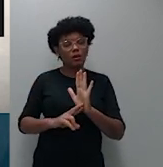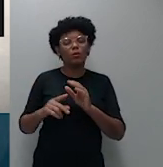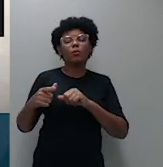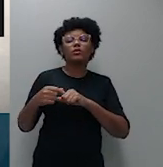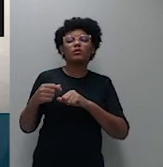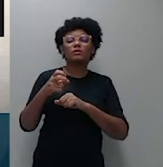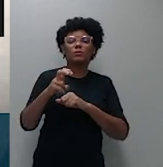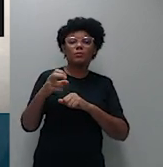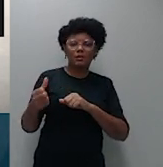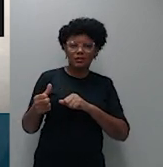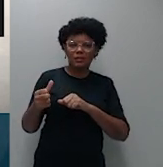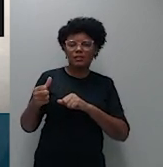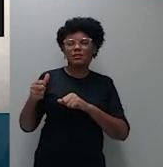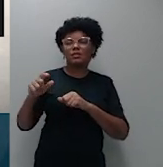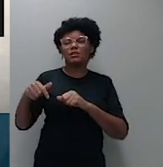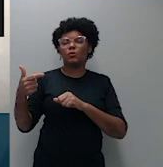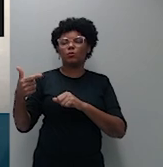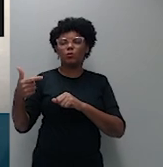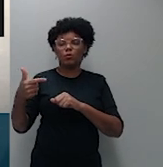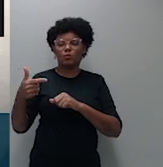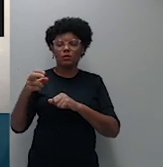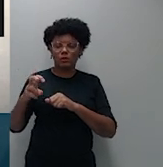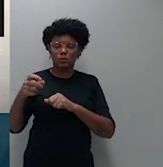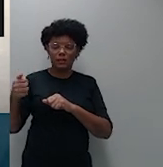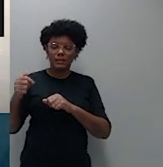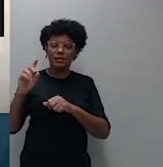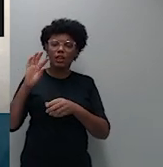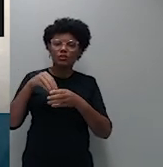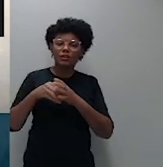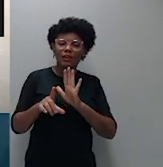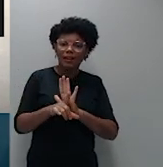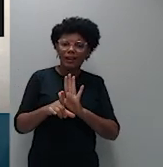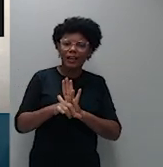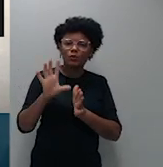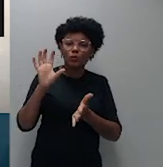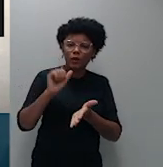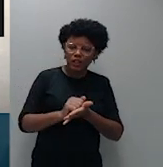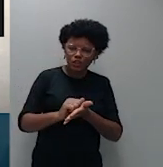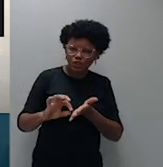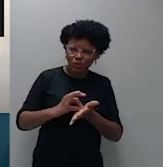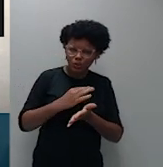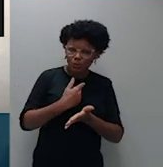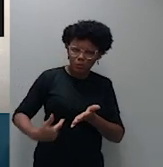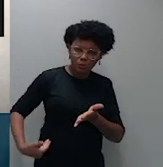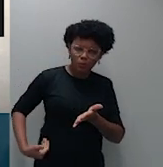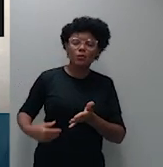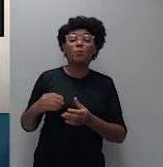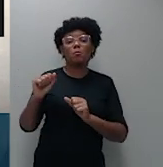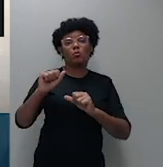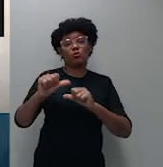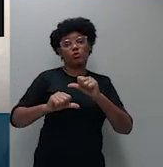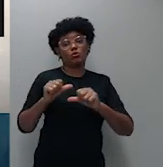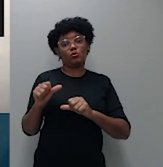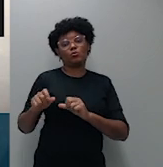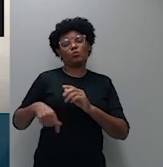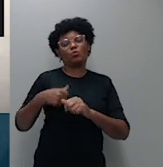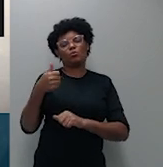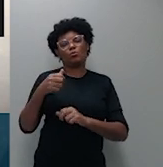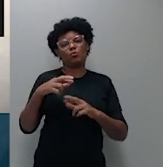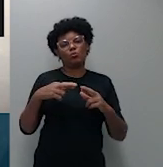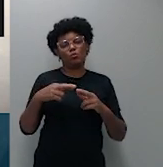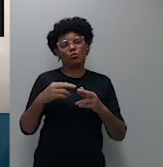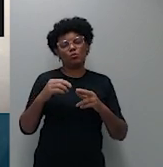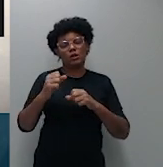5657 da lei dos registros públicos podem ser alterar ponto no primeiro ano após o alcance da